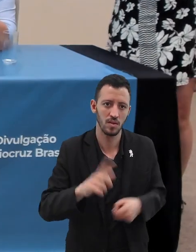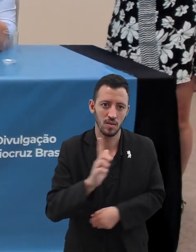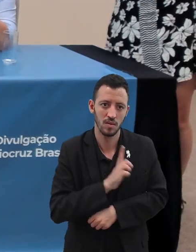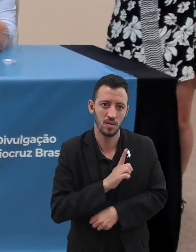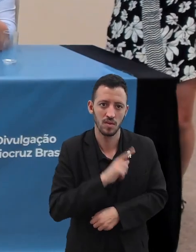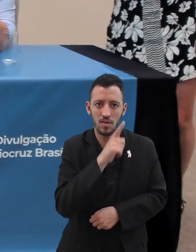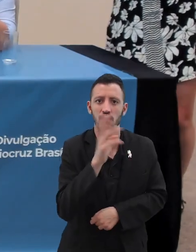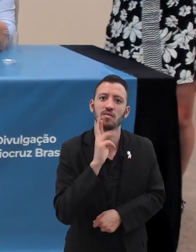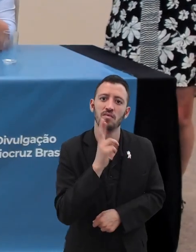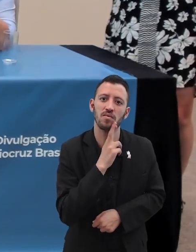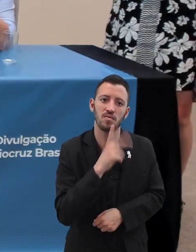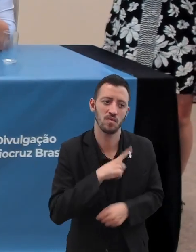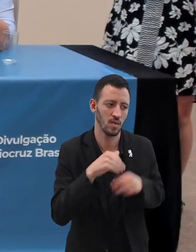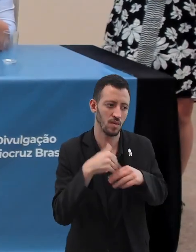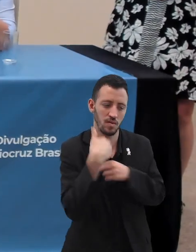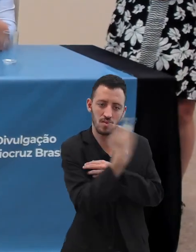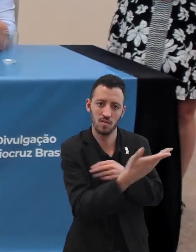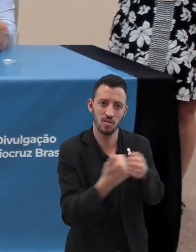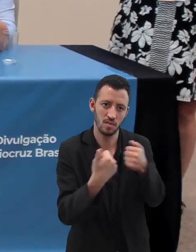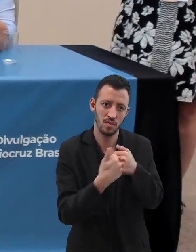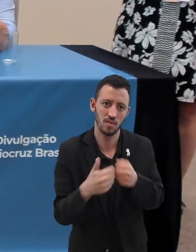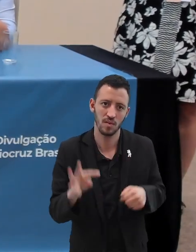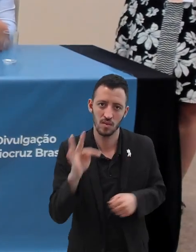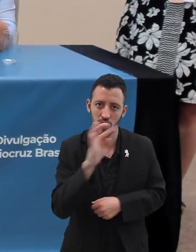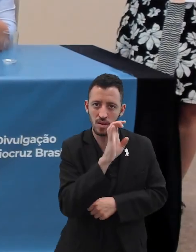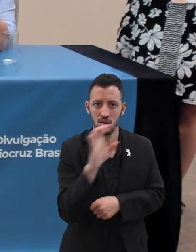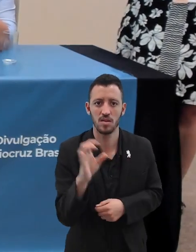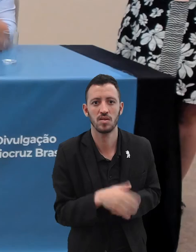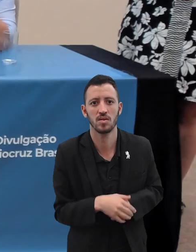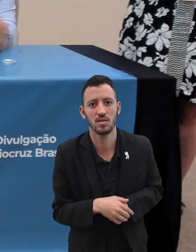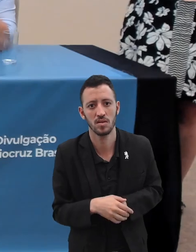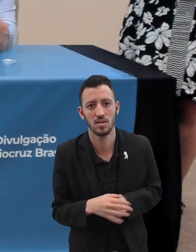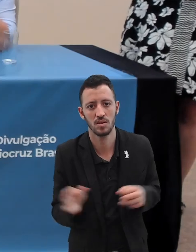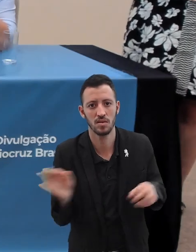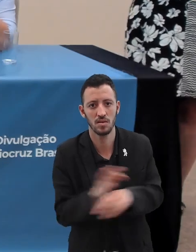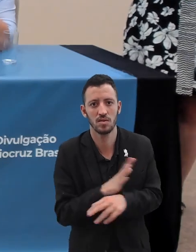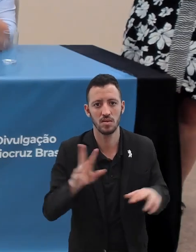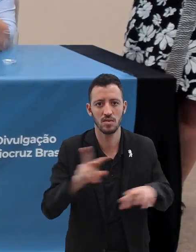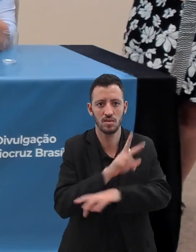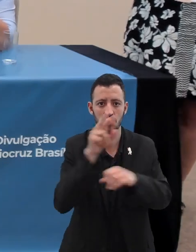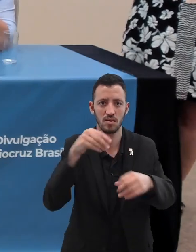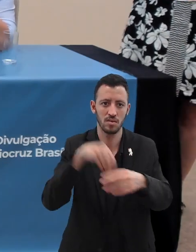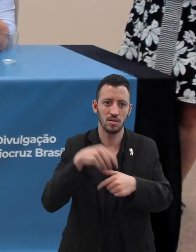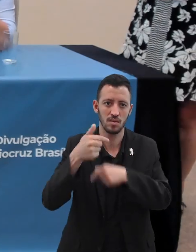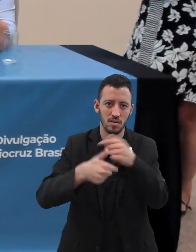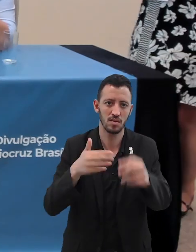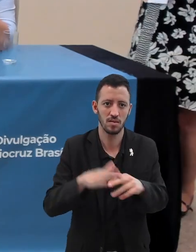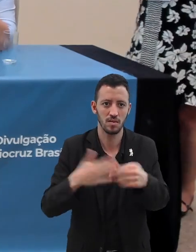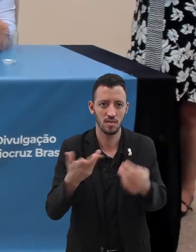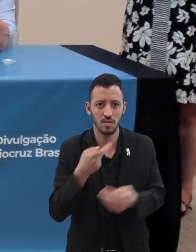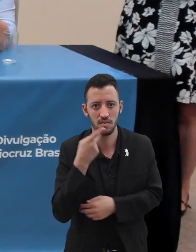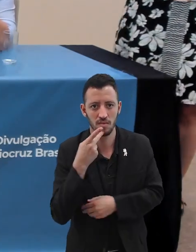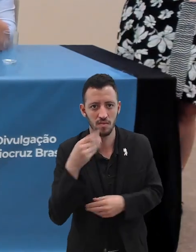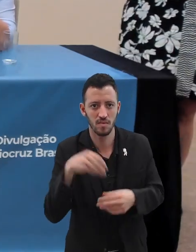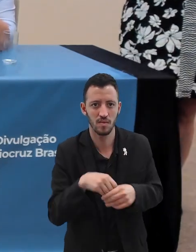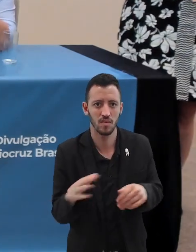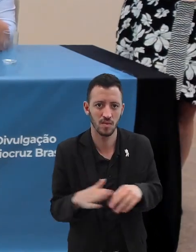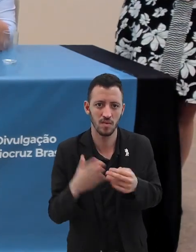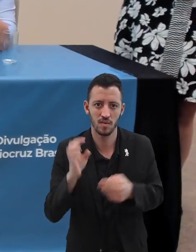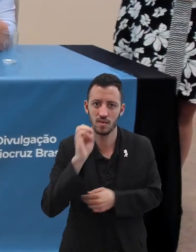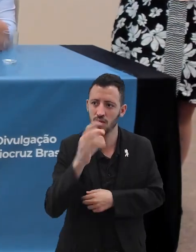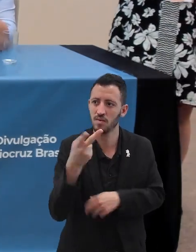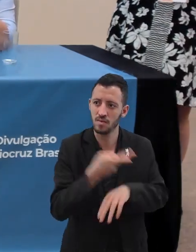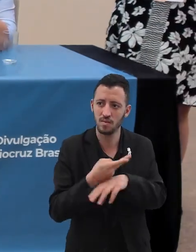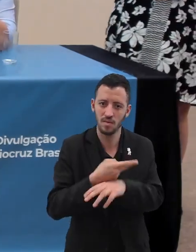Tem um restaurante aqui na frente, na Finatec. Enfim, essas questões mais operacionais também a gente já conversa. Quem